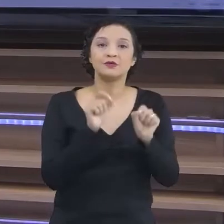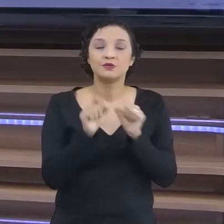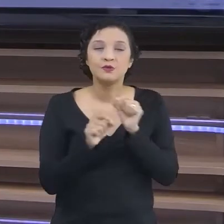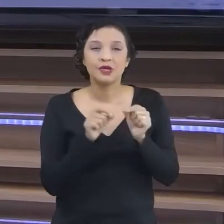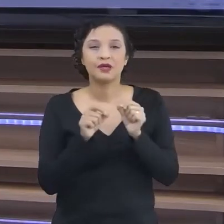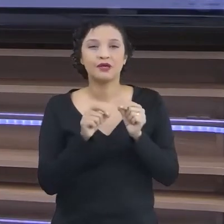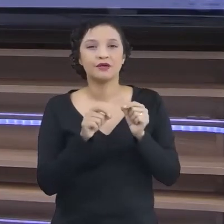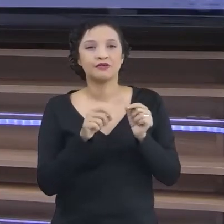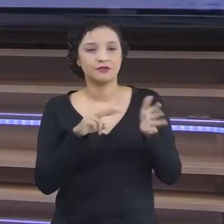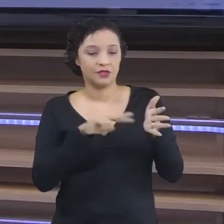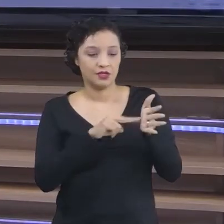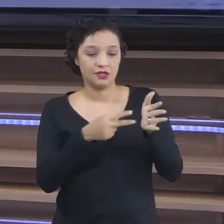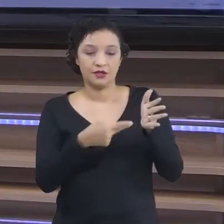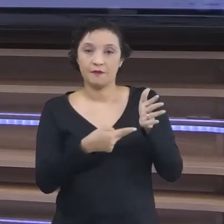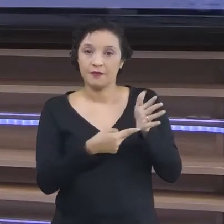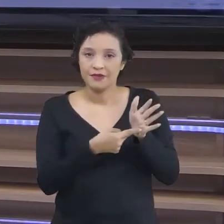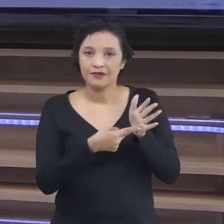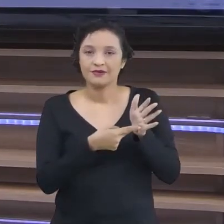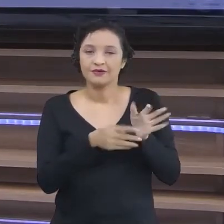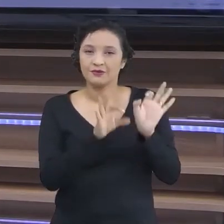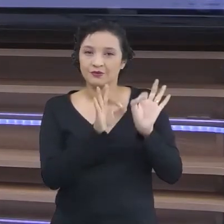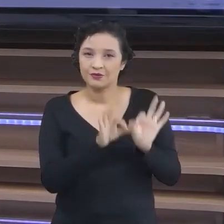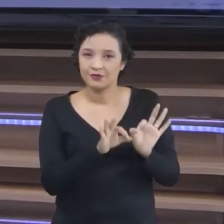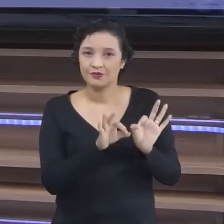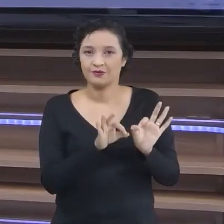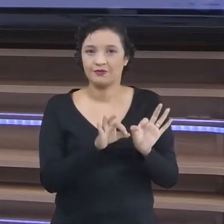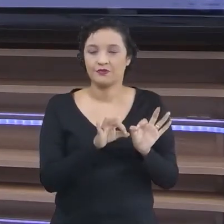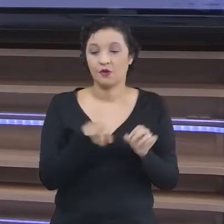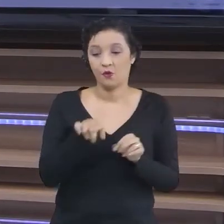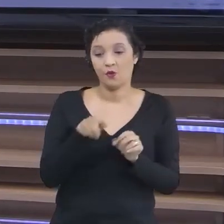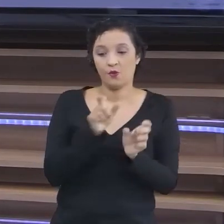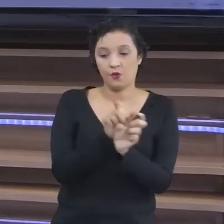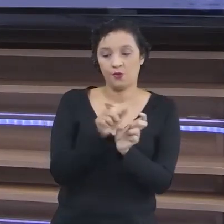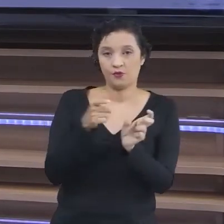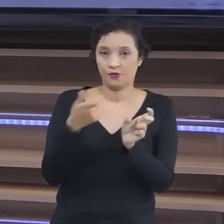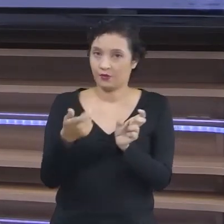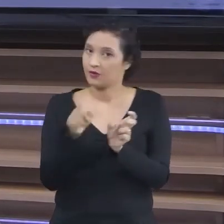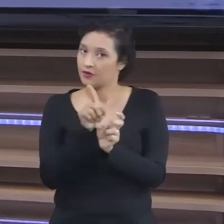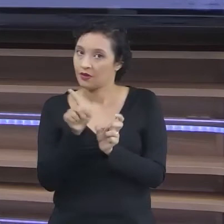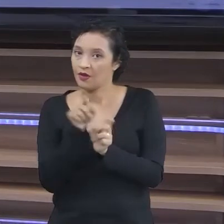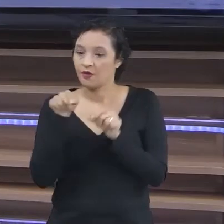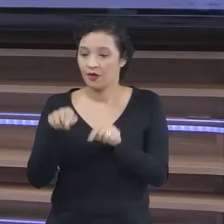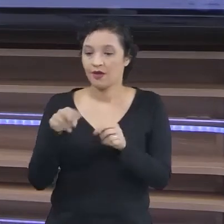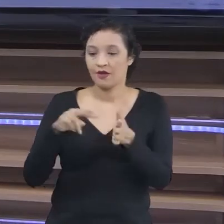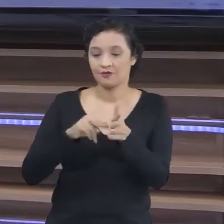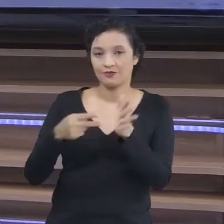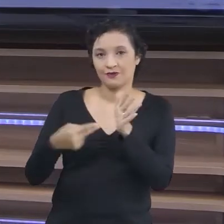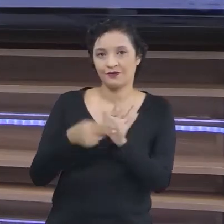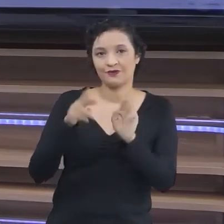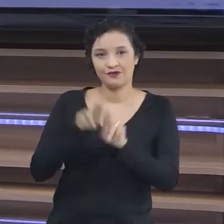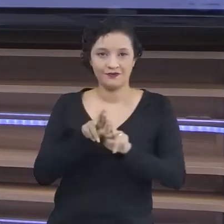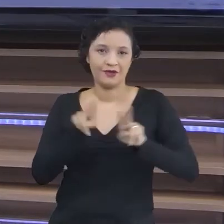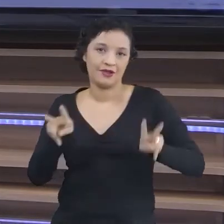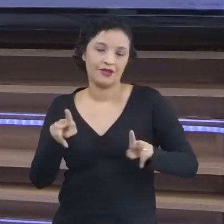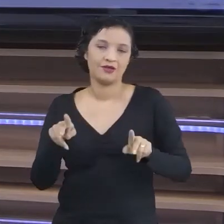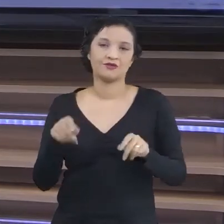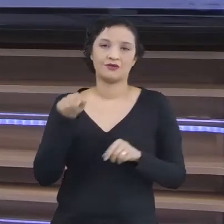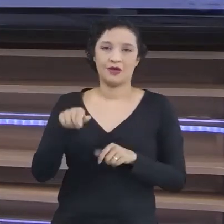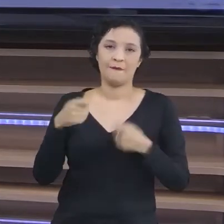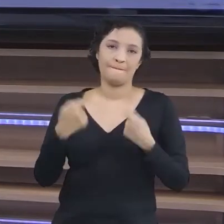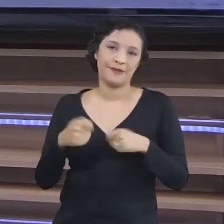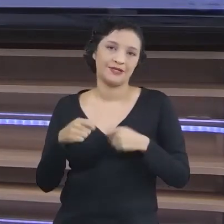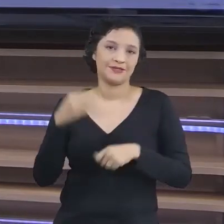fazer interpretações. Eu tenho que pensar um pouco do que eu tenho de experiência e colocar naquele momento para me